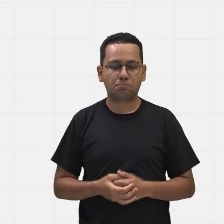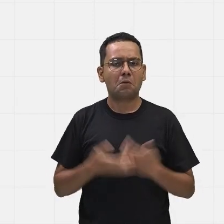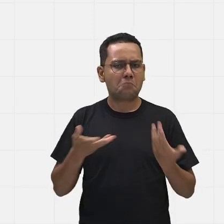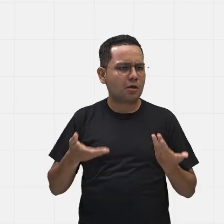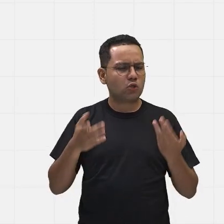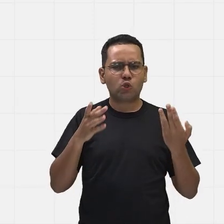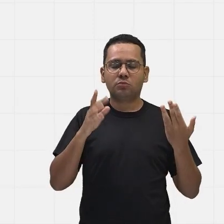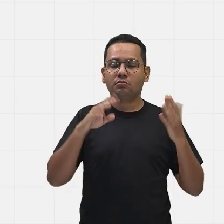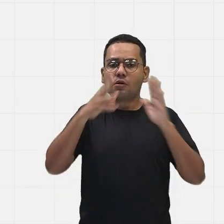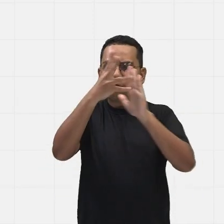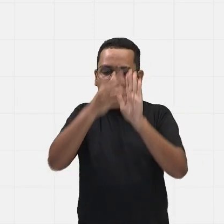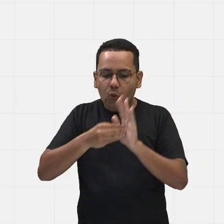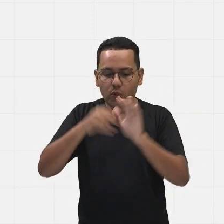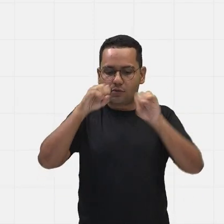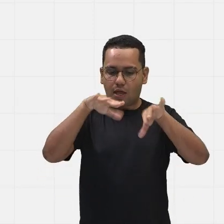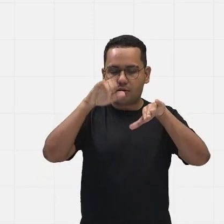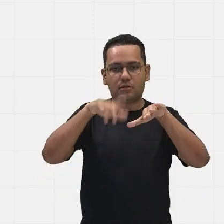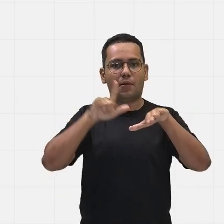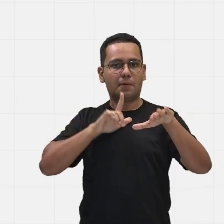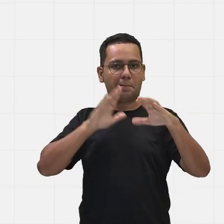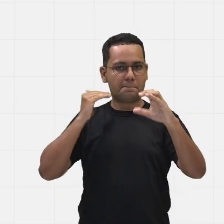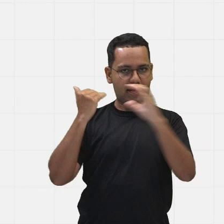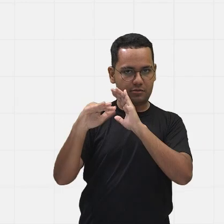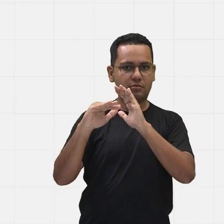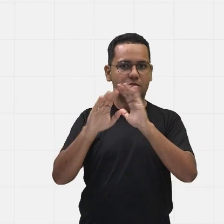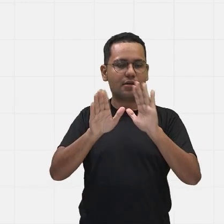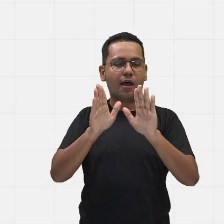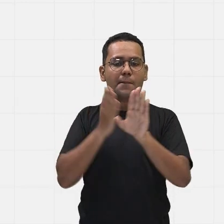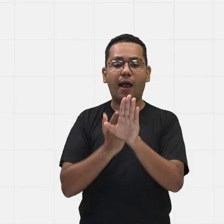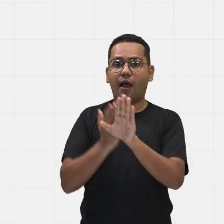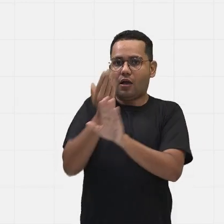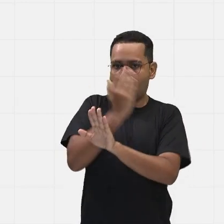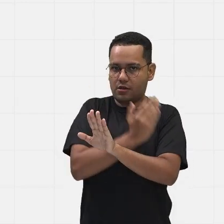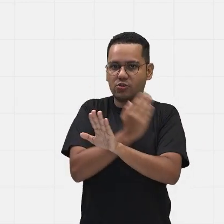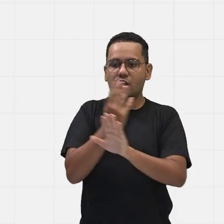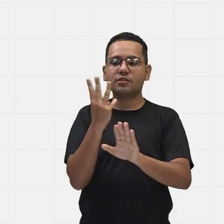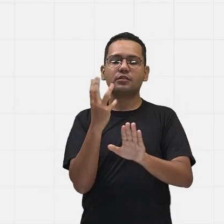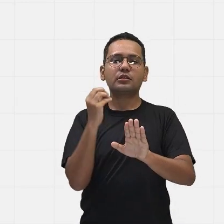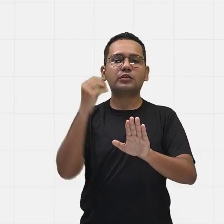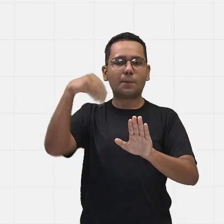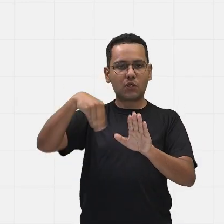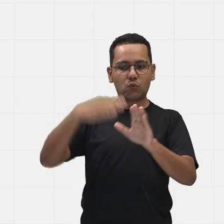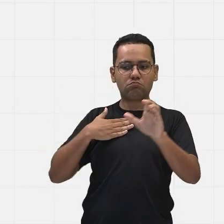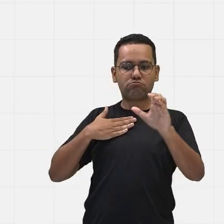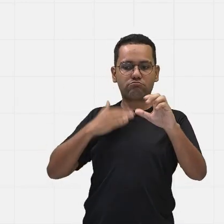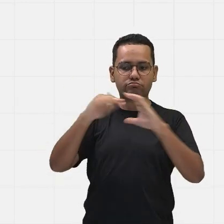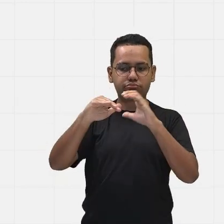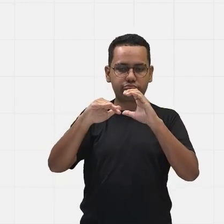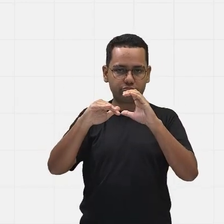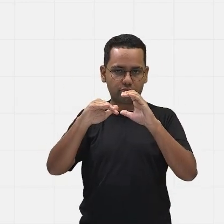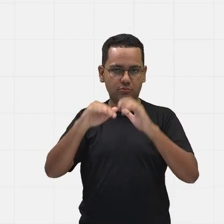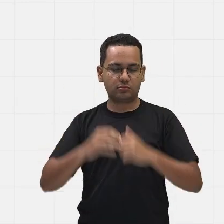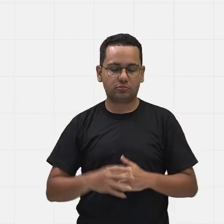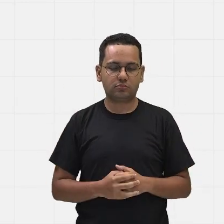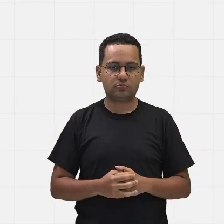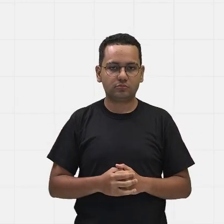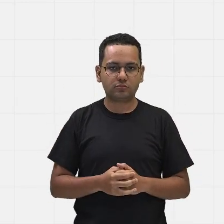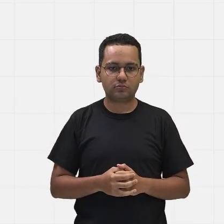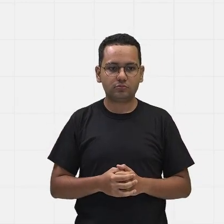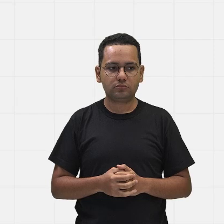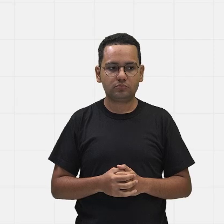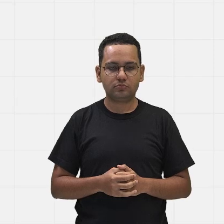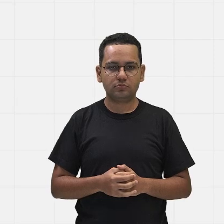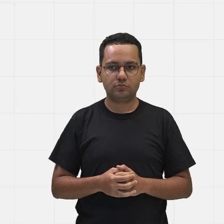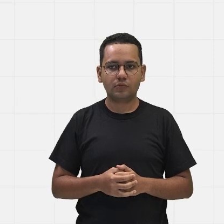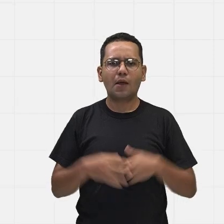para você. E aí, 30 minutos antes da transmissão, é enviado, tá bom? Você está precisando de